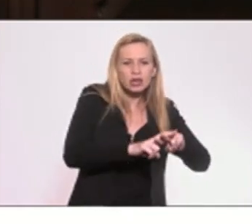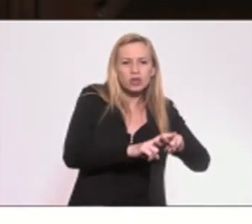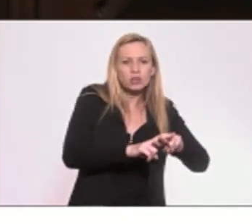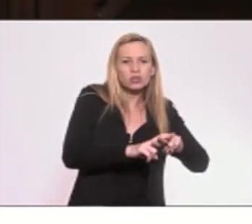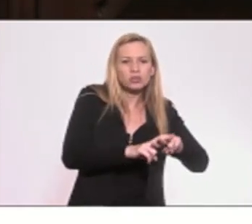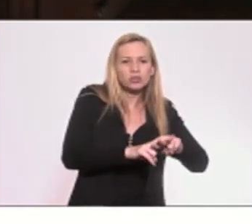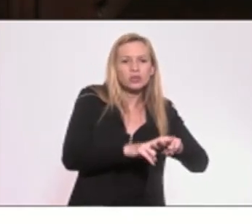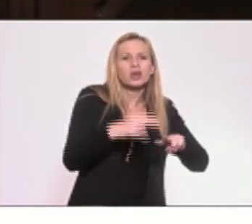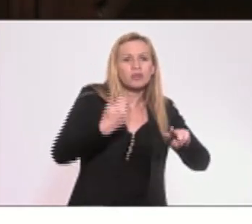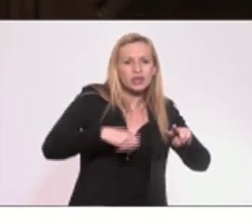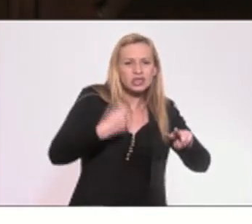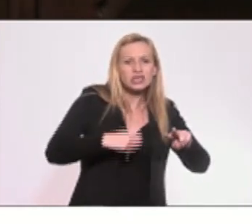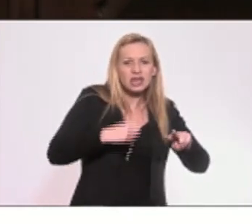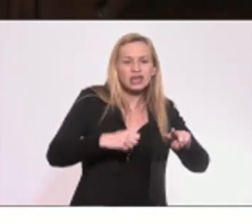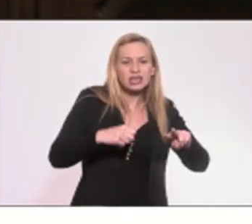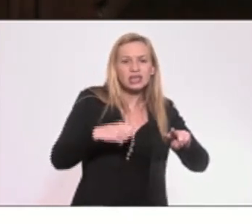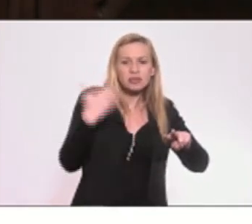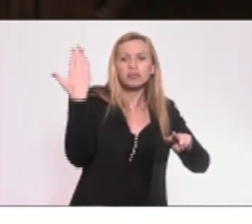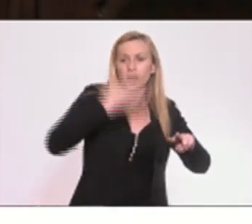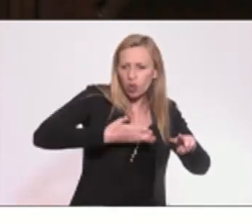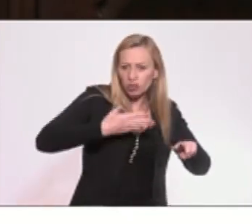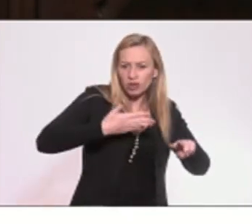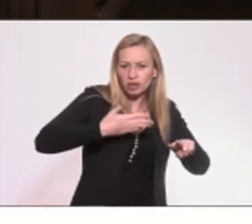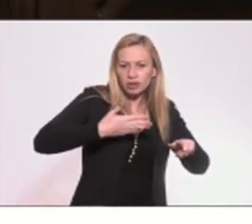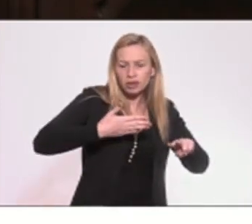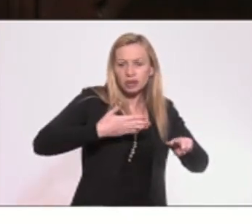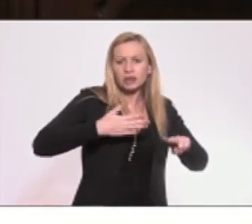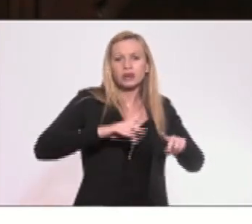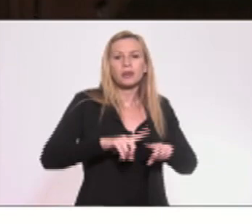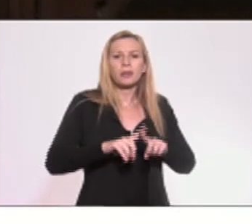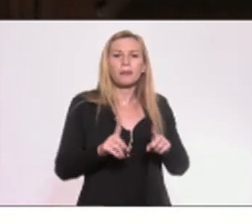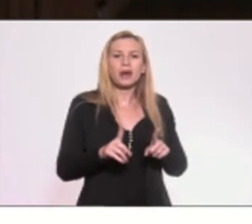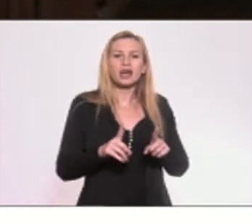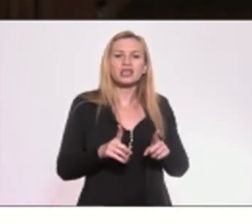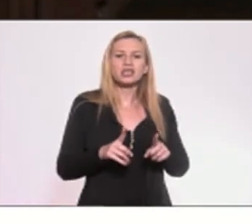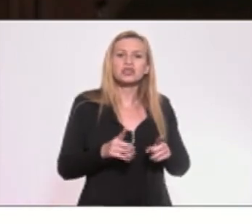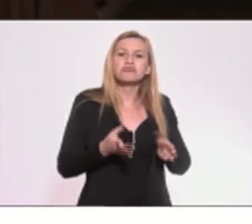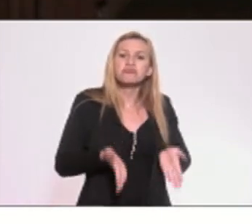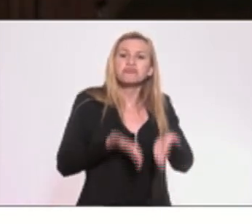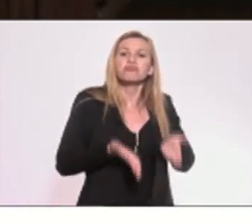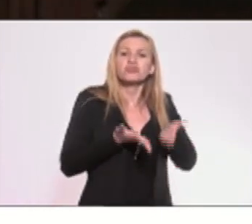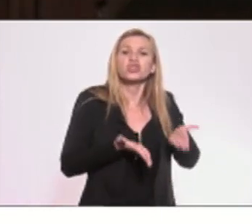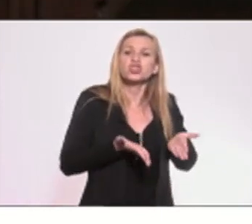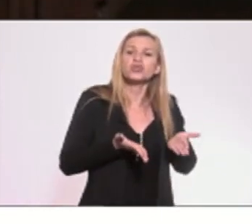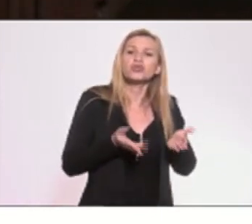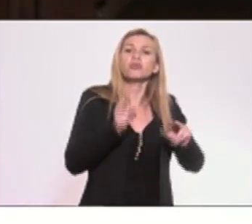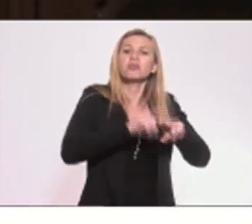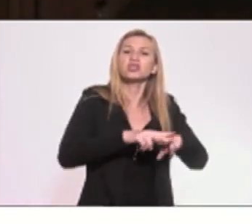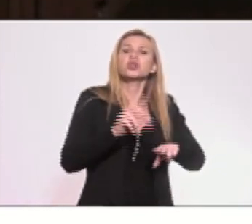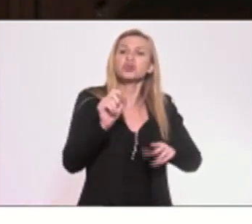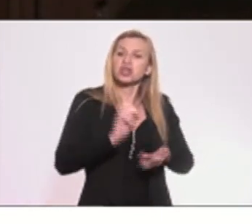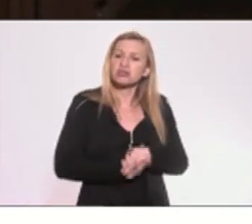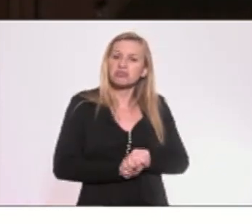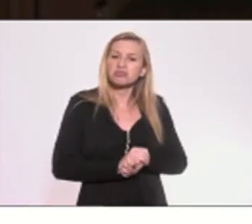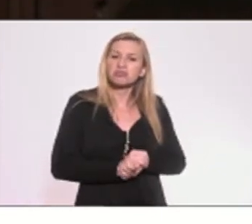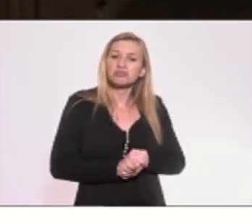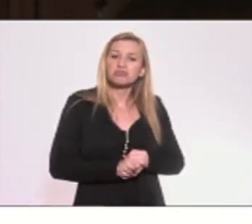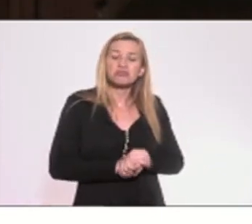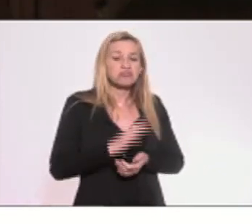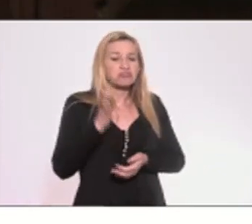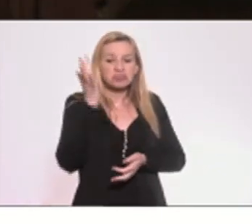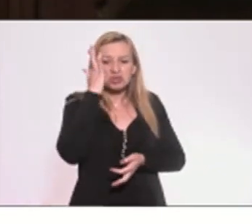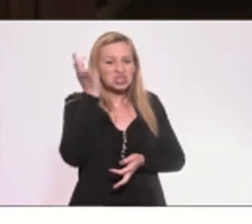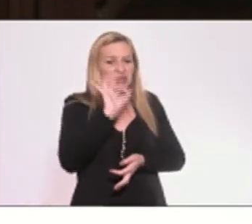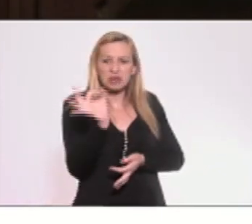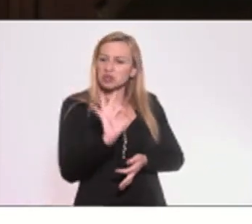ela precisaria de fato ser conclusiva. Mas e essa que motivou essa prisão? A isso não temos acesso